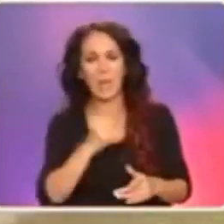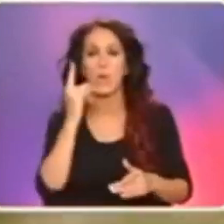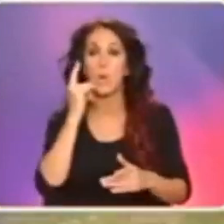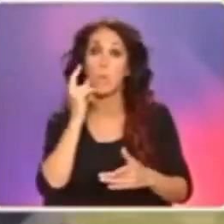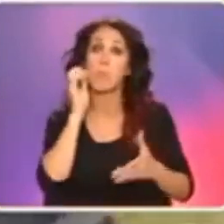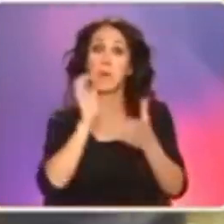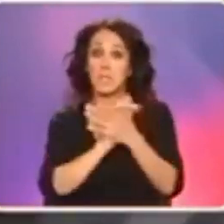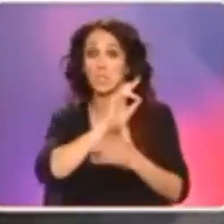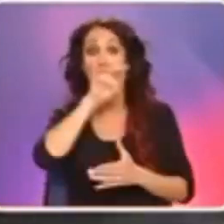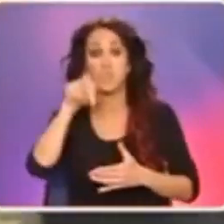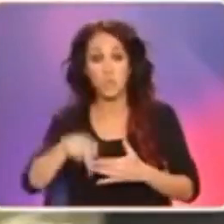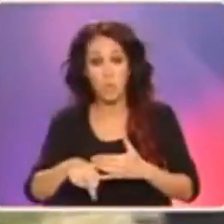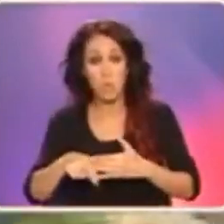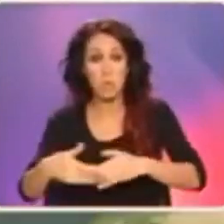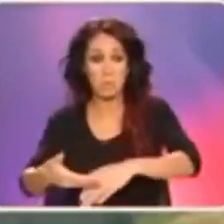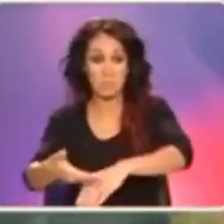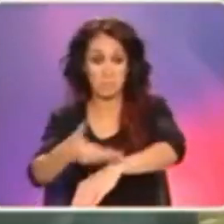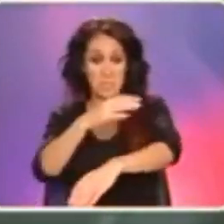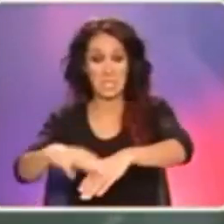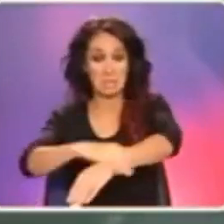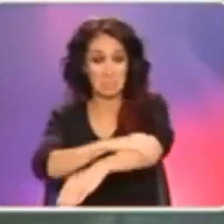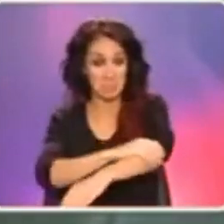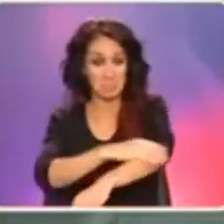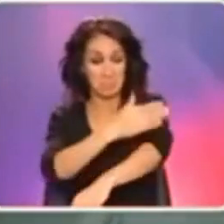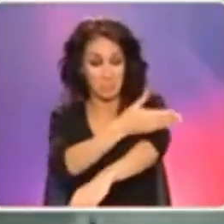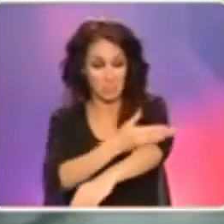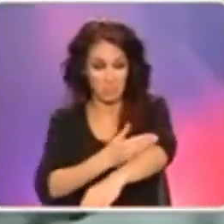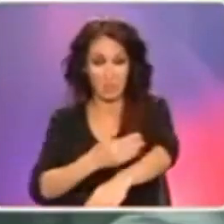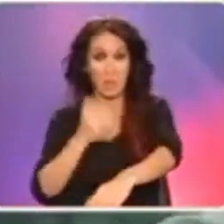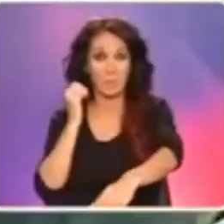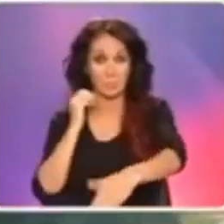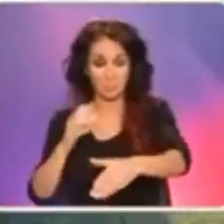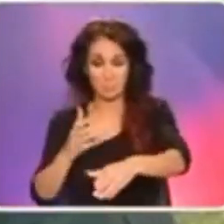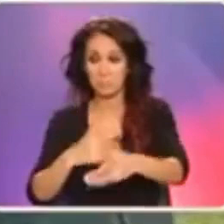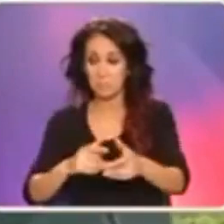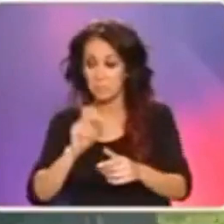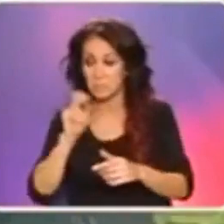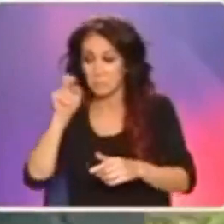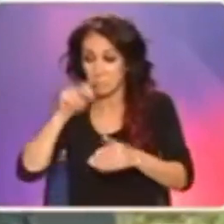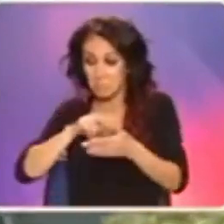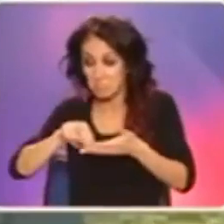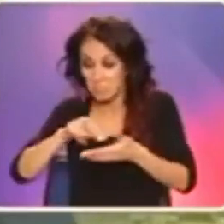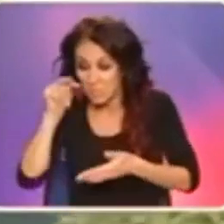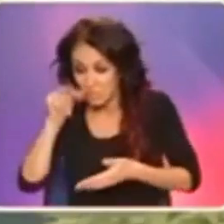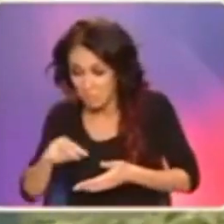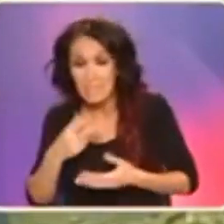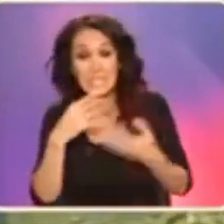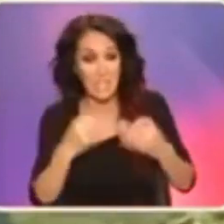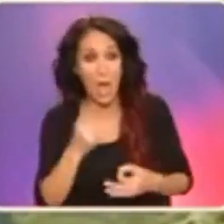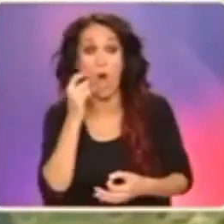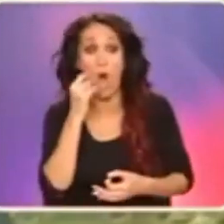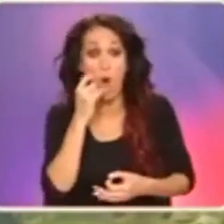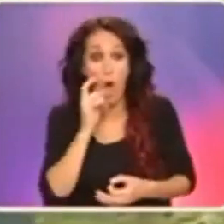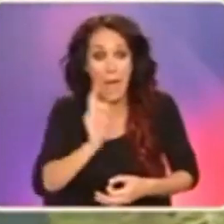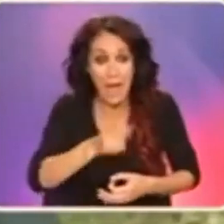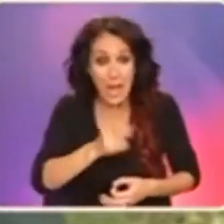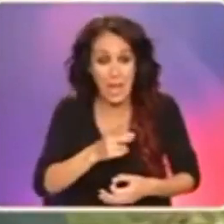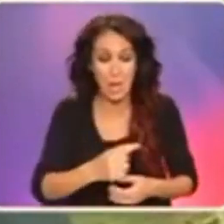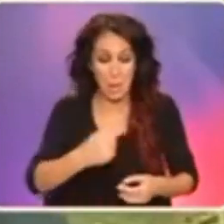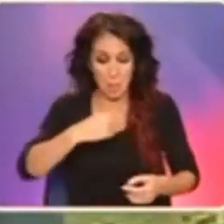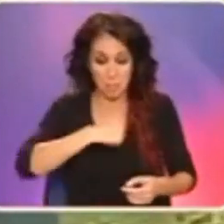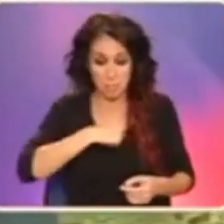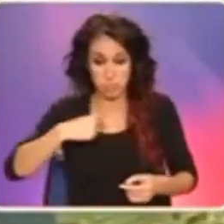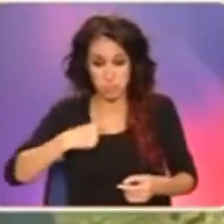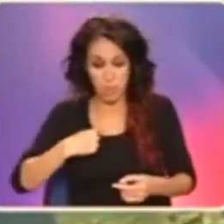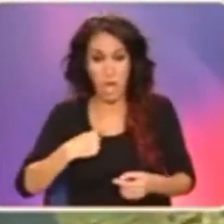assim para mim, é mesmo um homem, está com as pernas amarradas, tem um buraco na cabeça, tem um buraco nas costas, podes